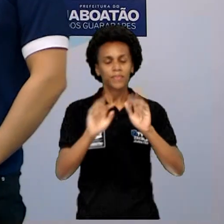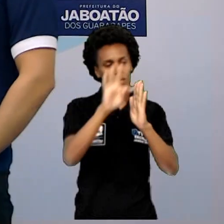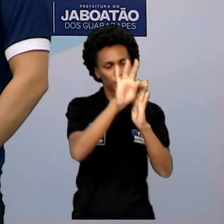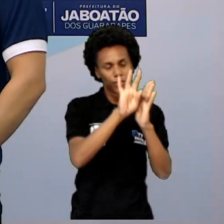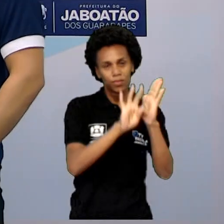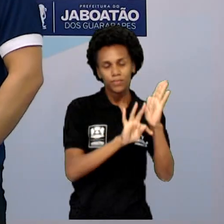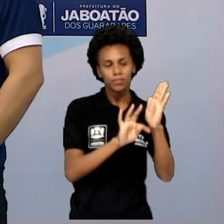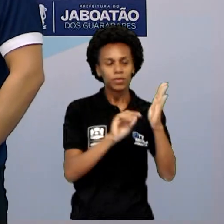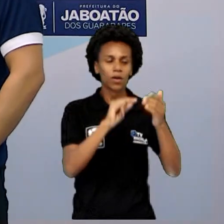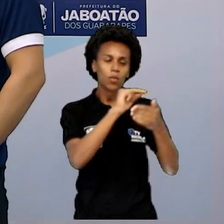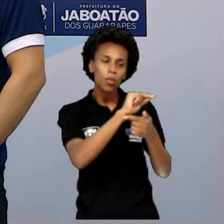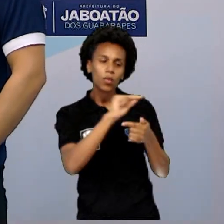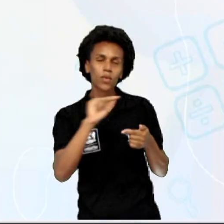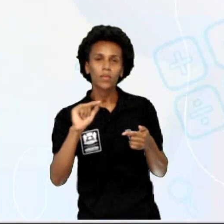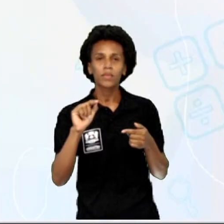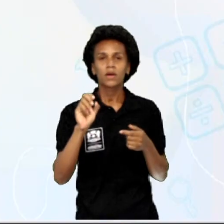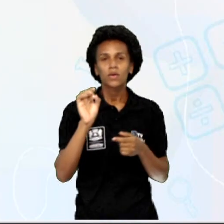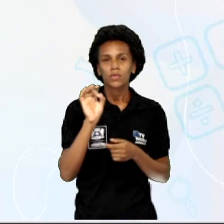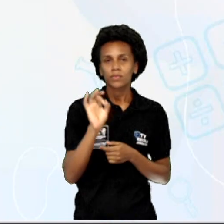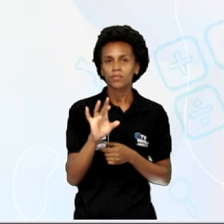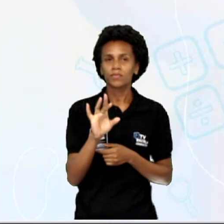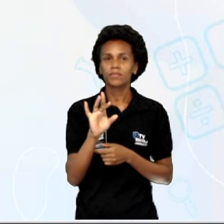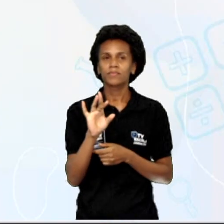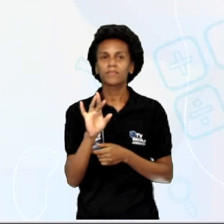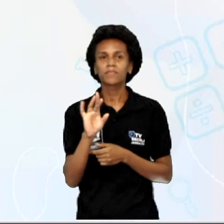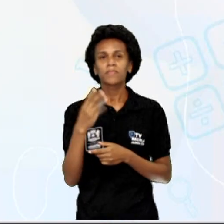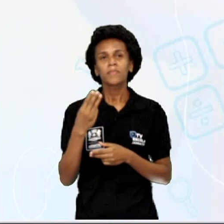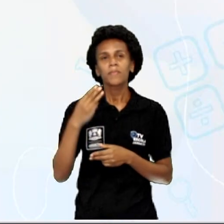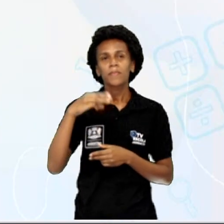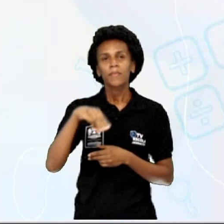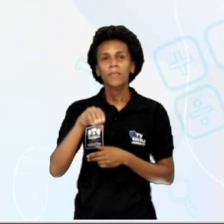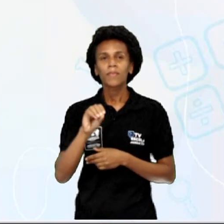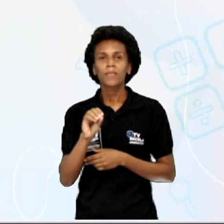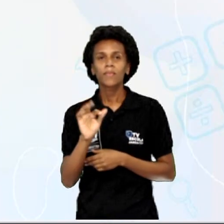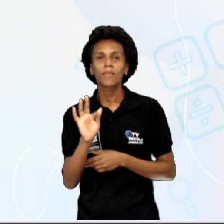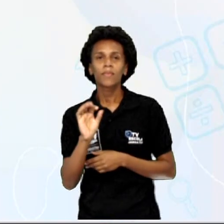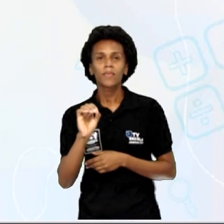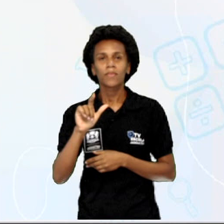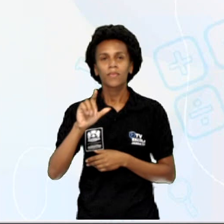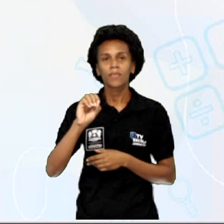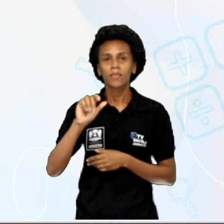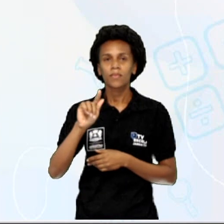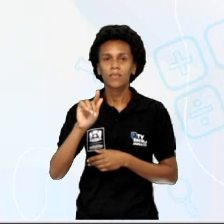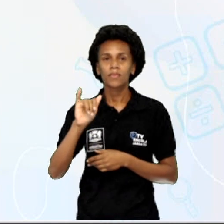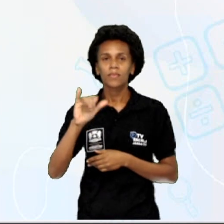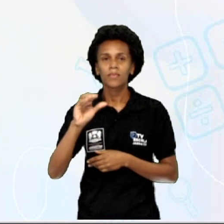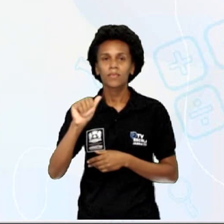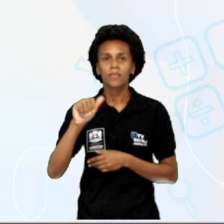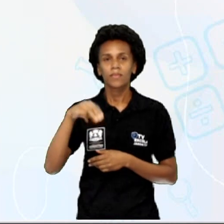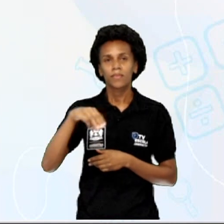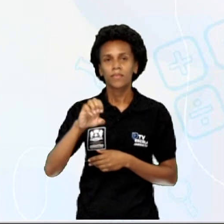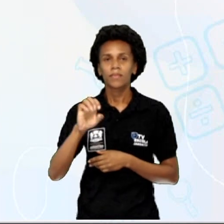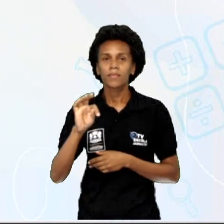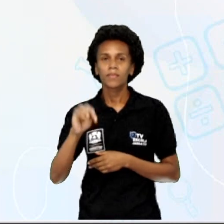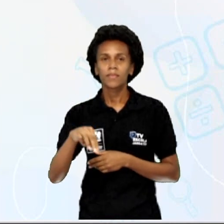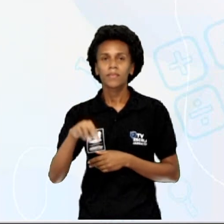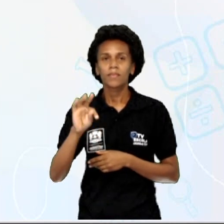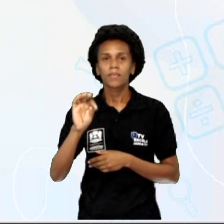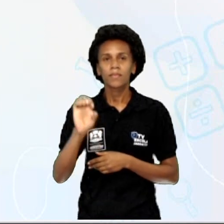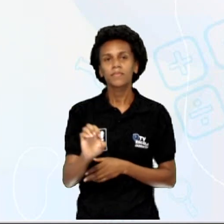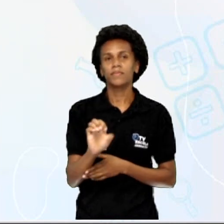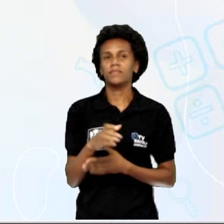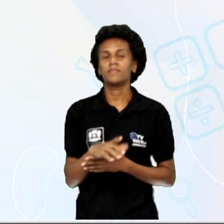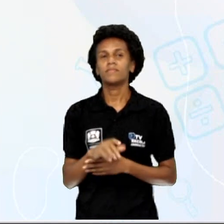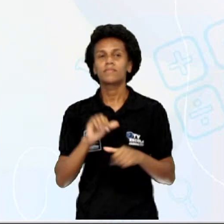de derivação imprópria e, morfologicamente, se torna... Nós temos a opção de verbo,